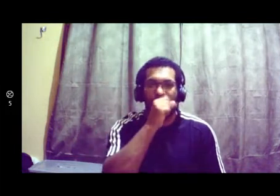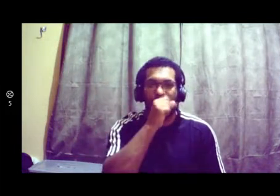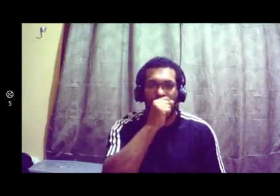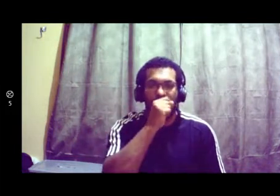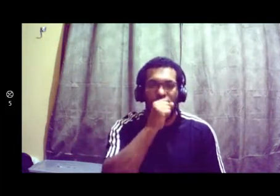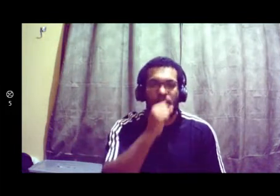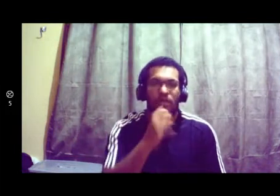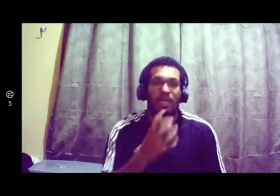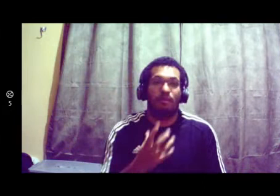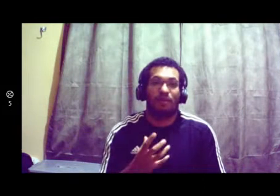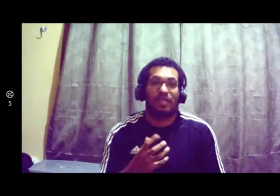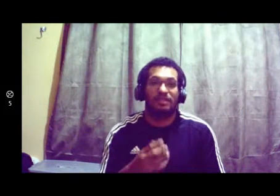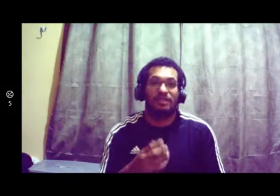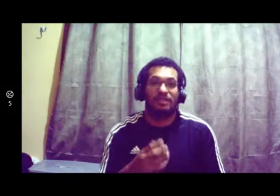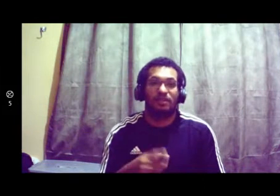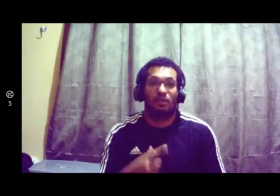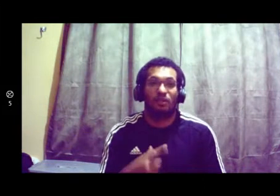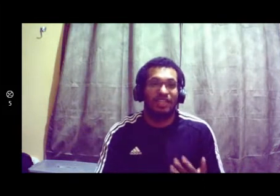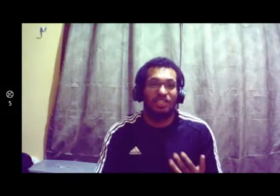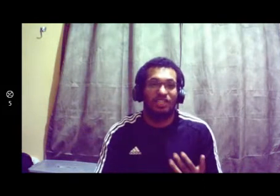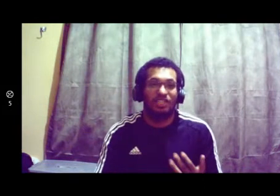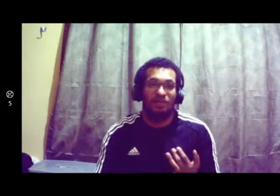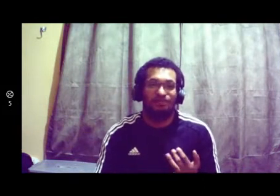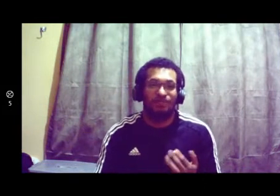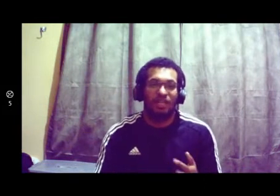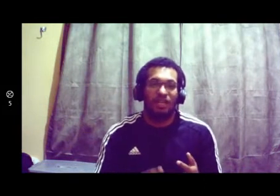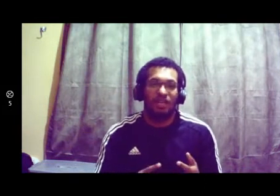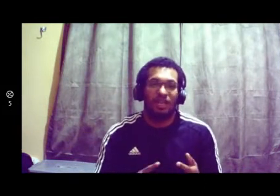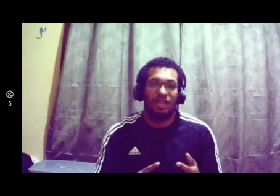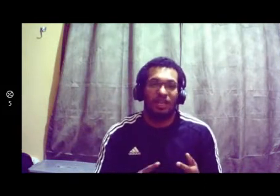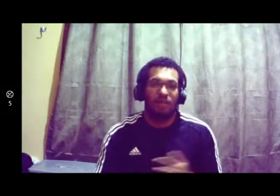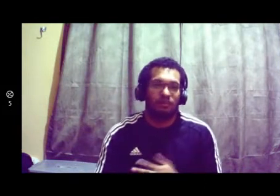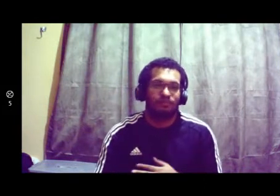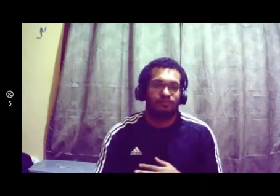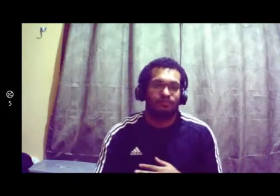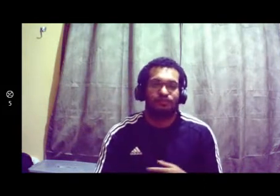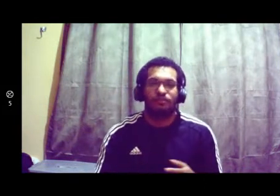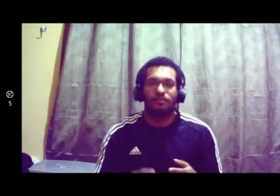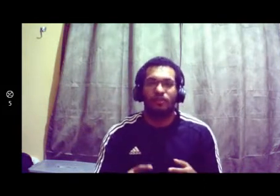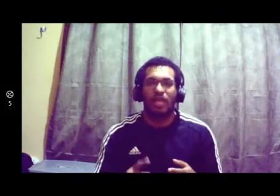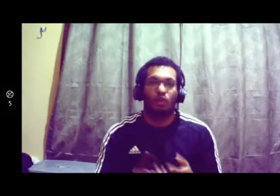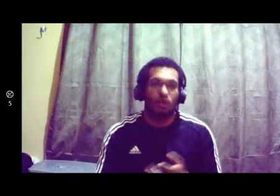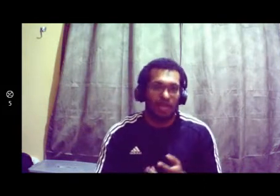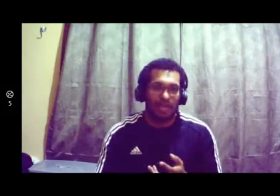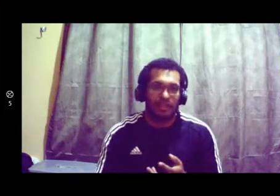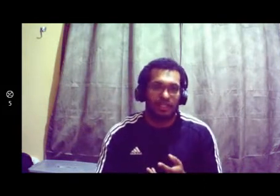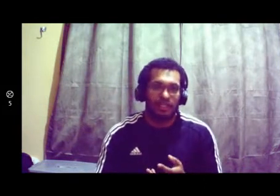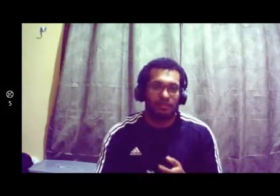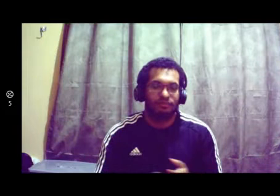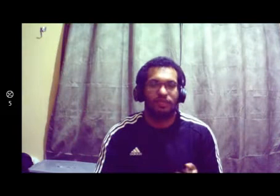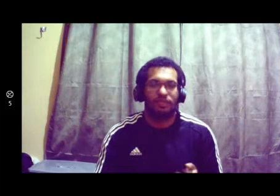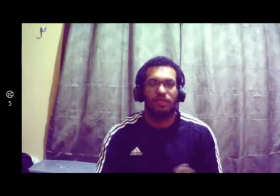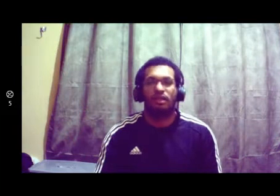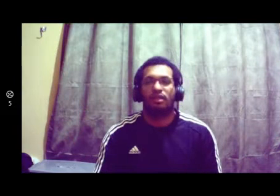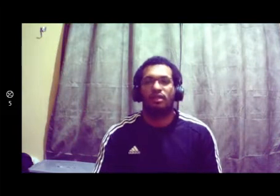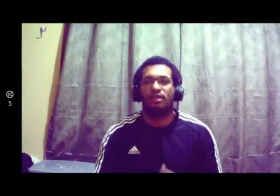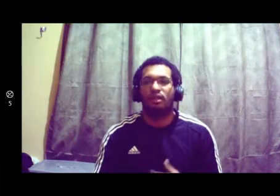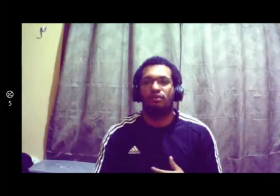sábado. Porque ele é muito parecido com laranja, lembra? Limão, a cor laranja,